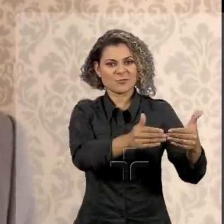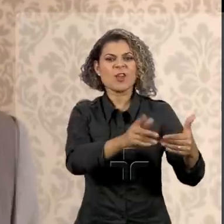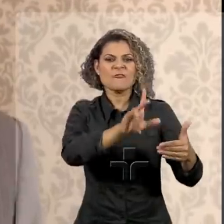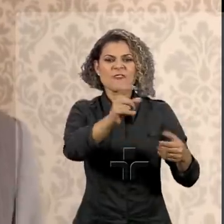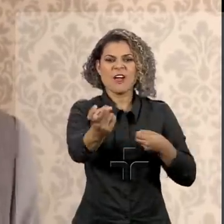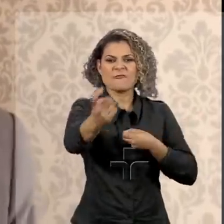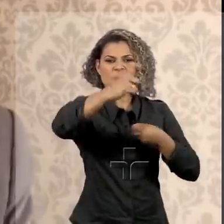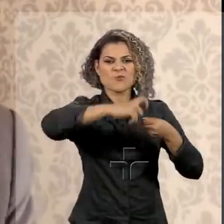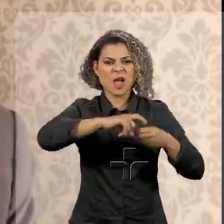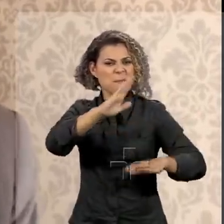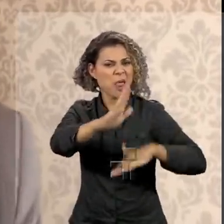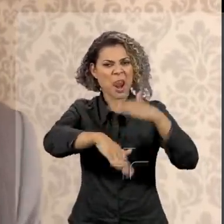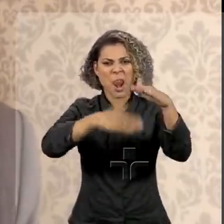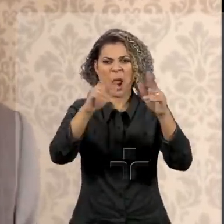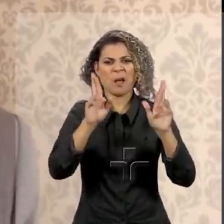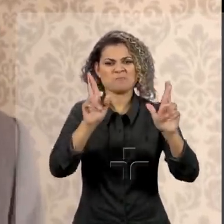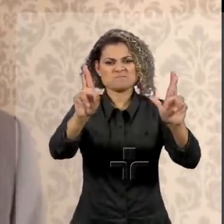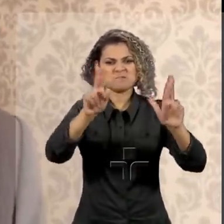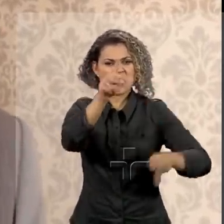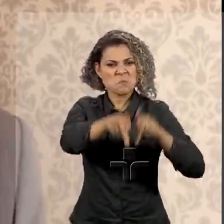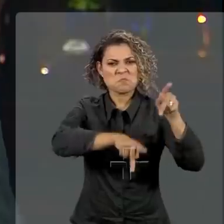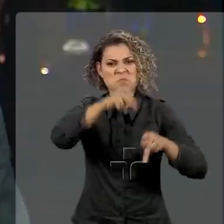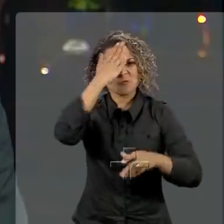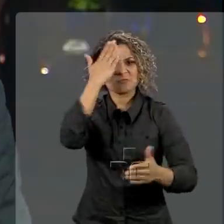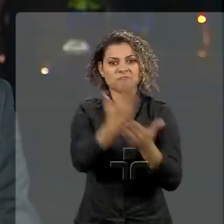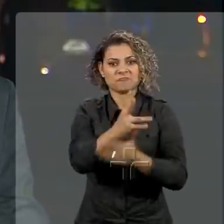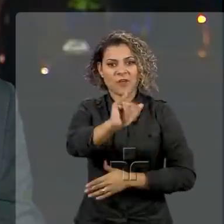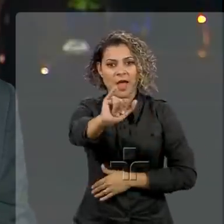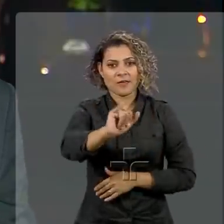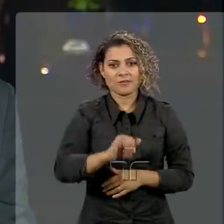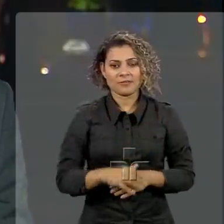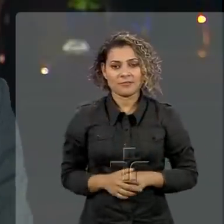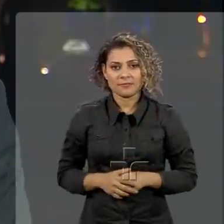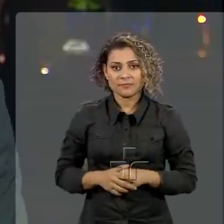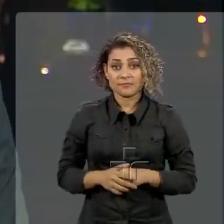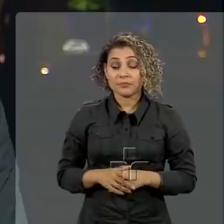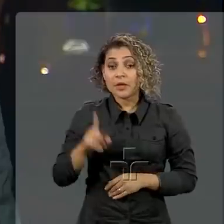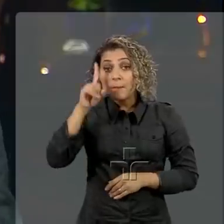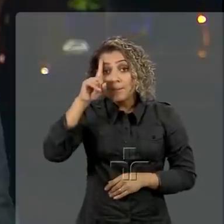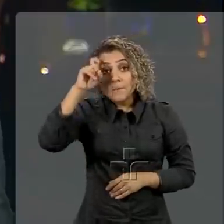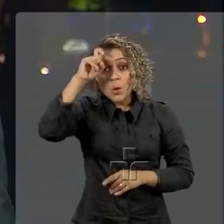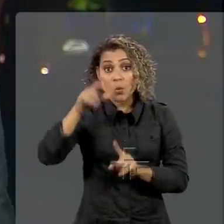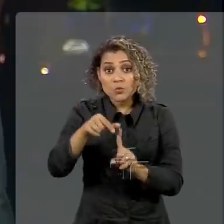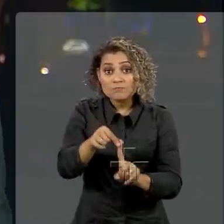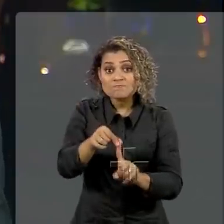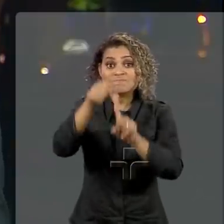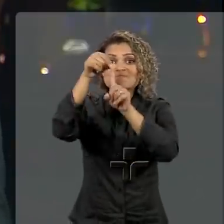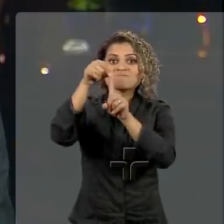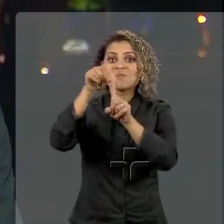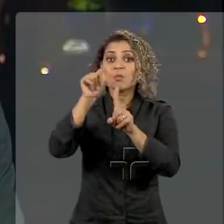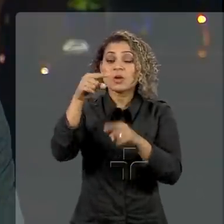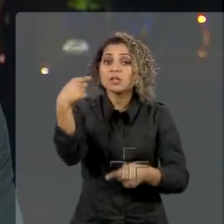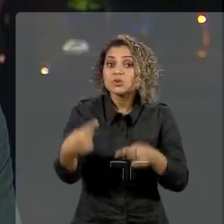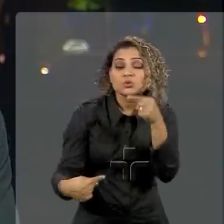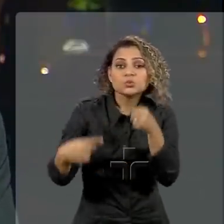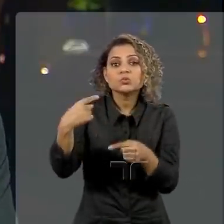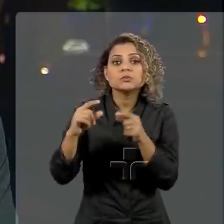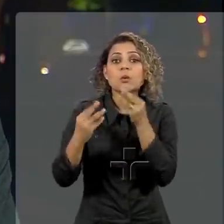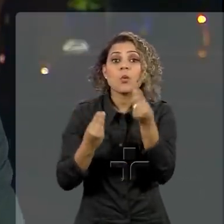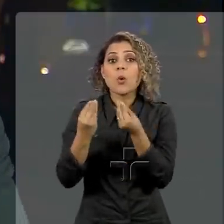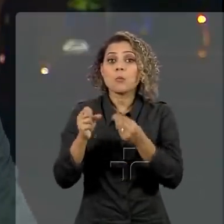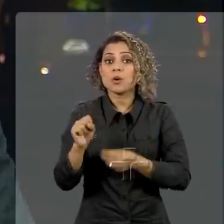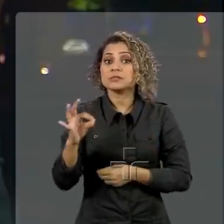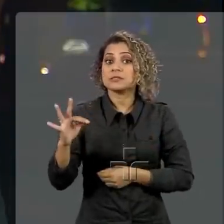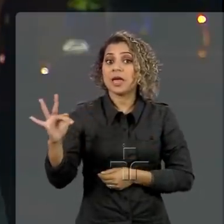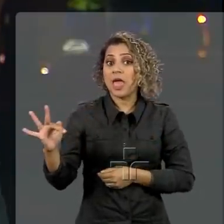cada vez mais a esperança do povo brasileiro. A indicação de Sérgio Moro abriu a discussão sobre a sucessão no